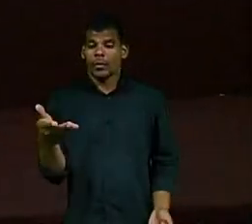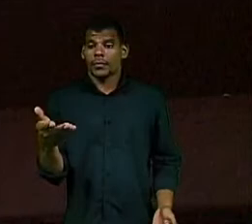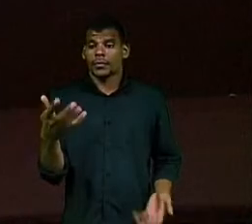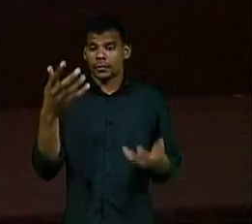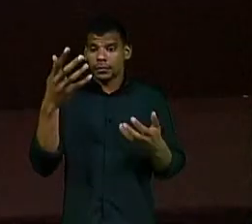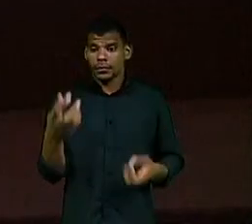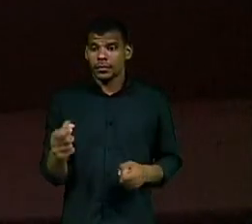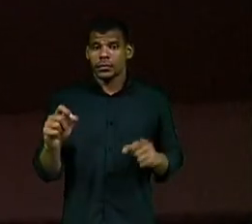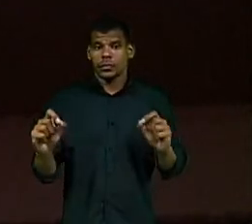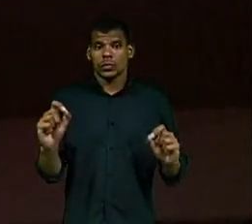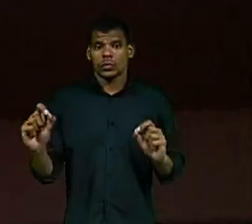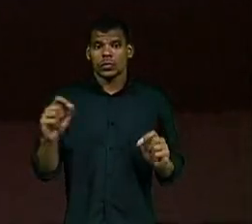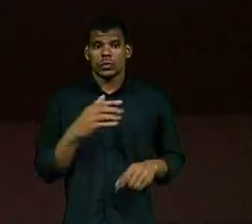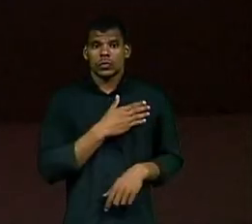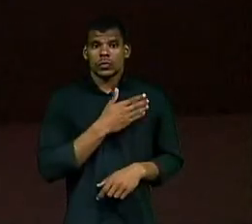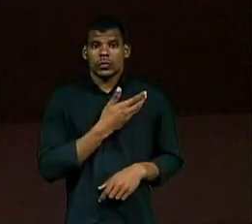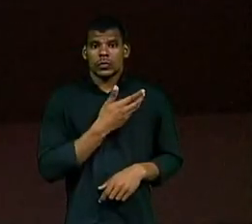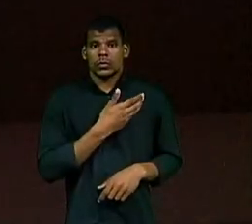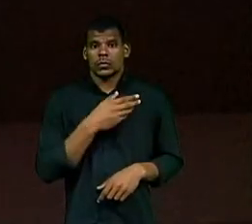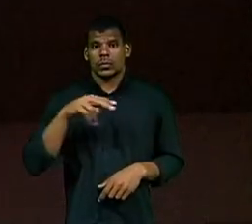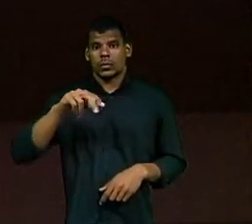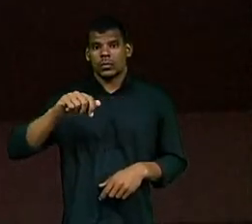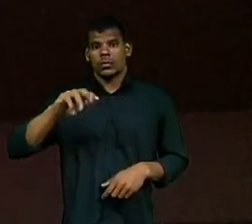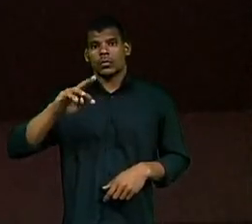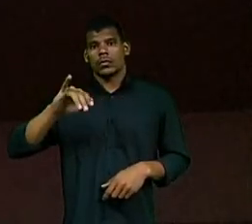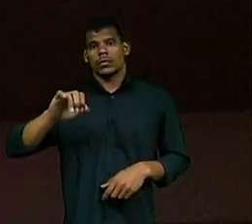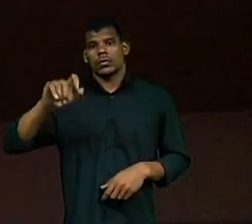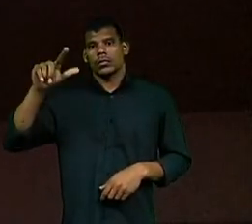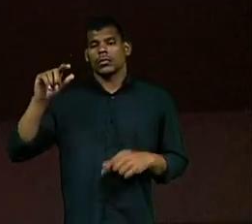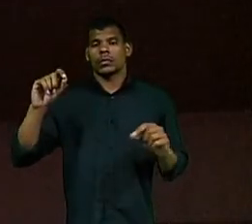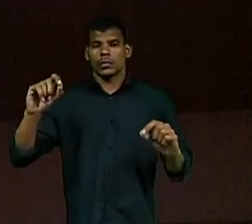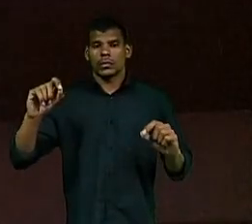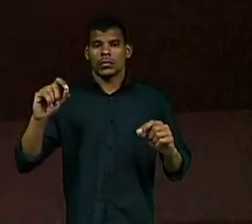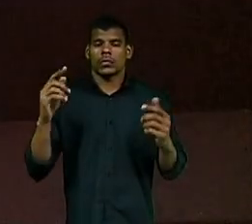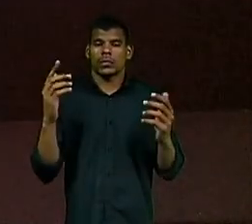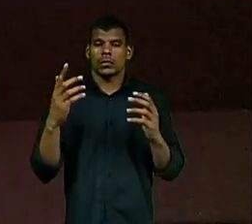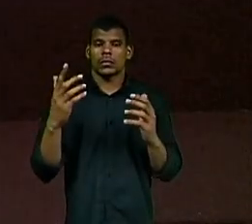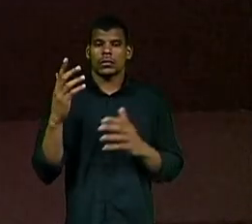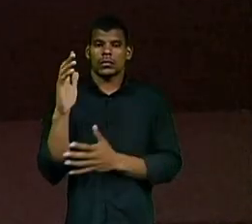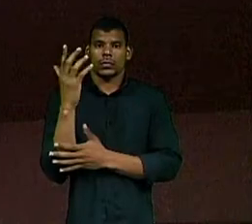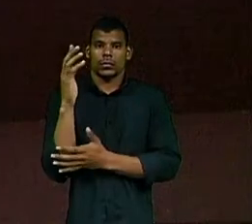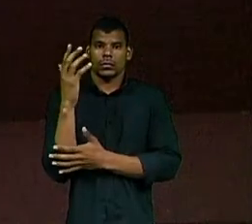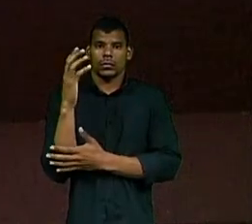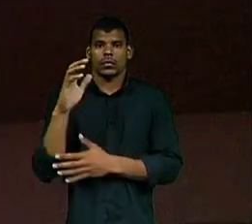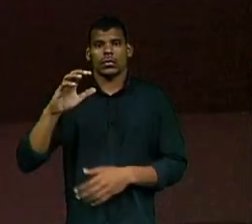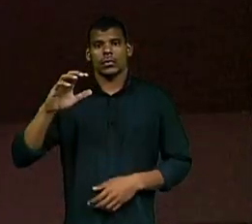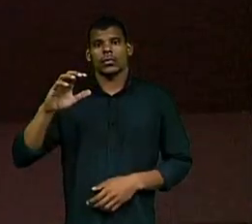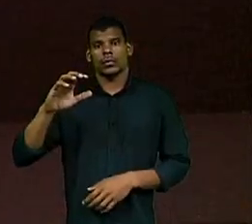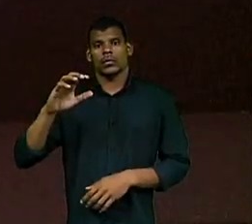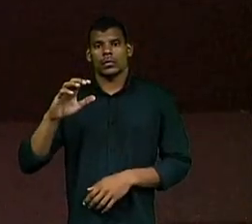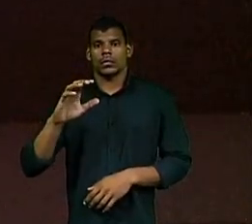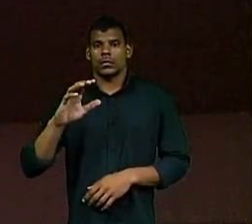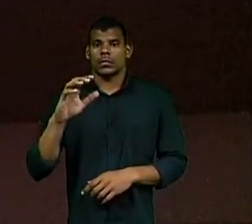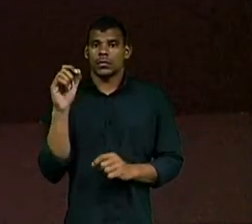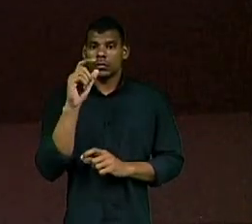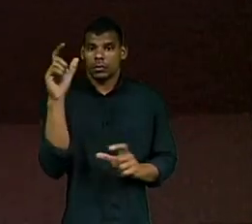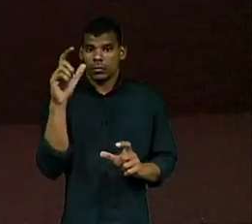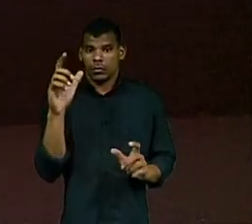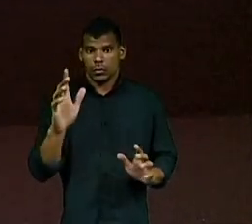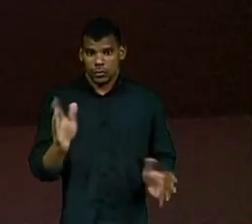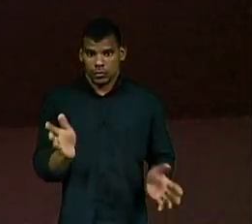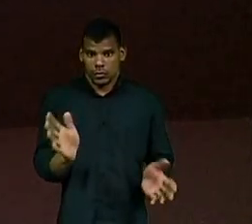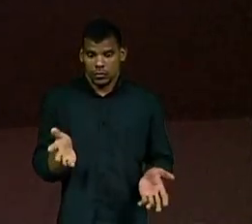recebendo esse meu amigo Natiel com aquelas Palmas aquele calor Já tomaram café já acordaram Tá